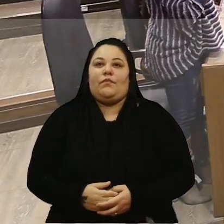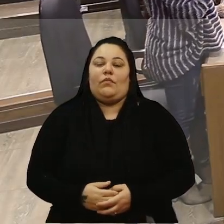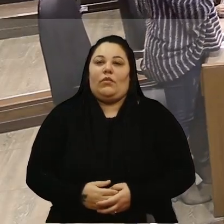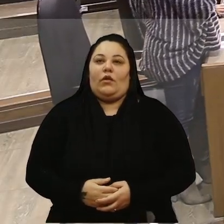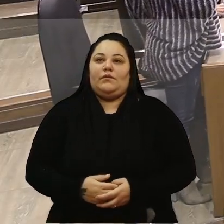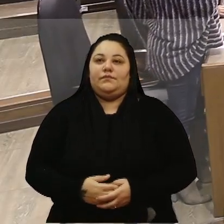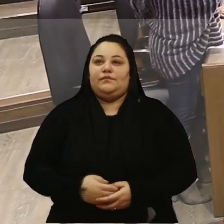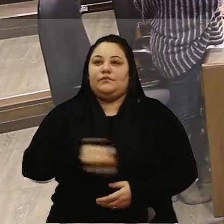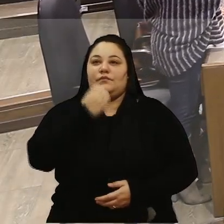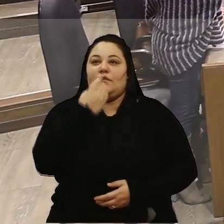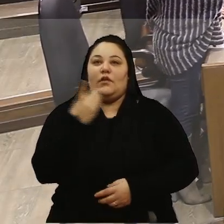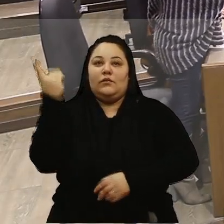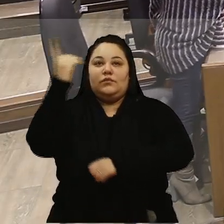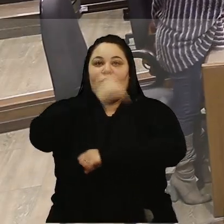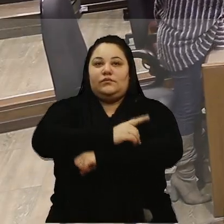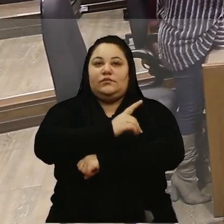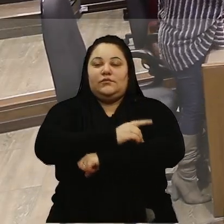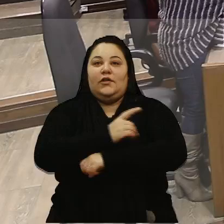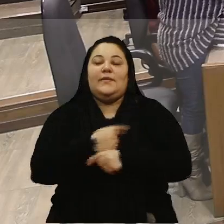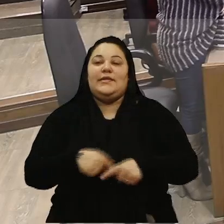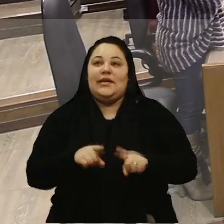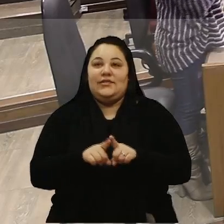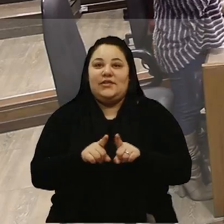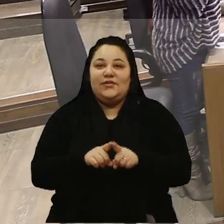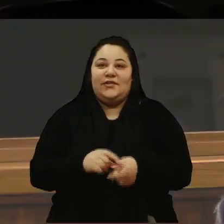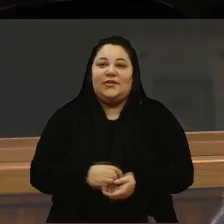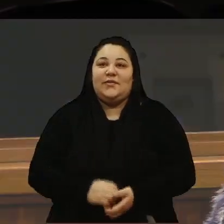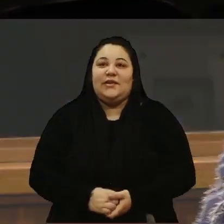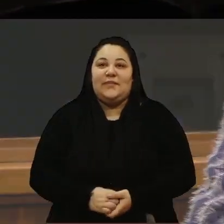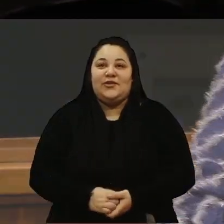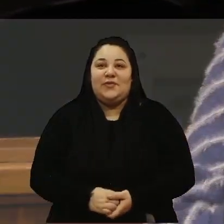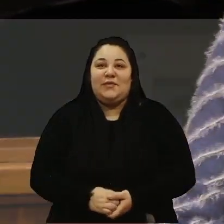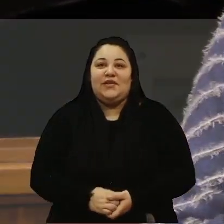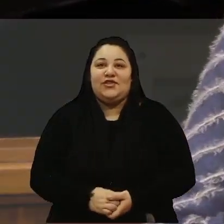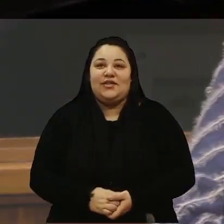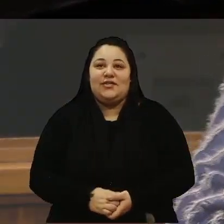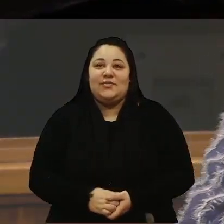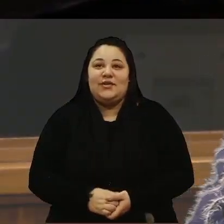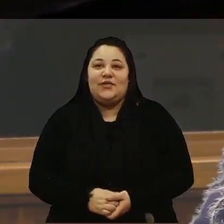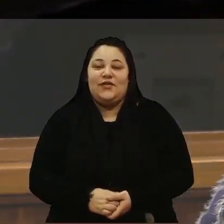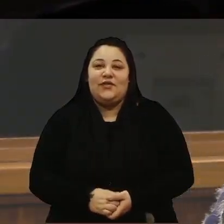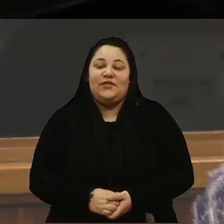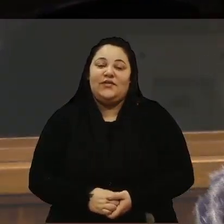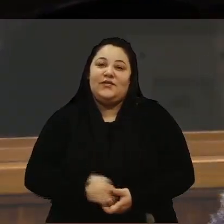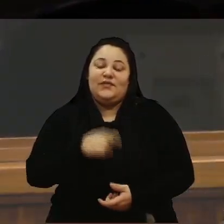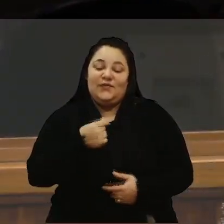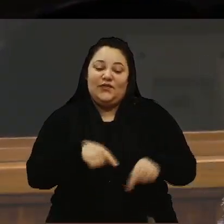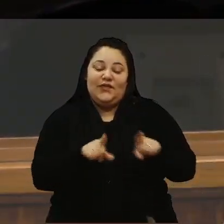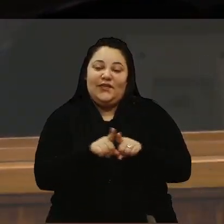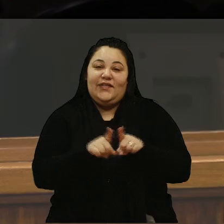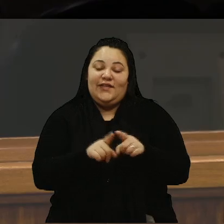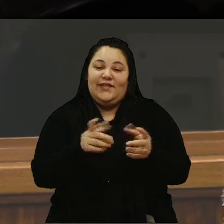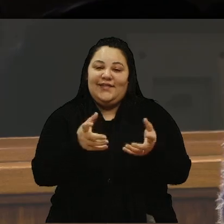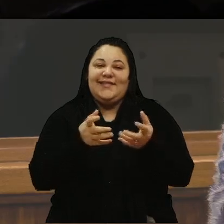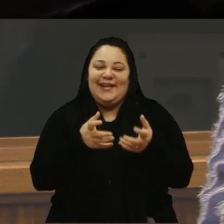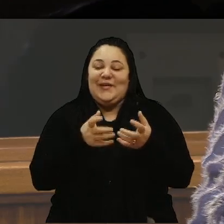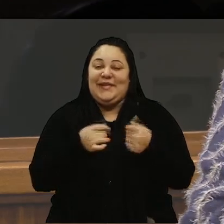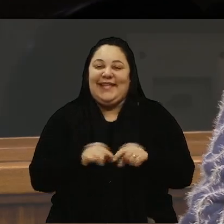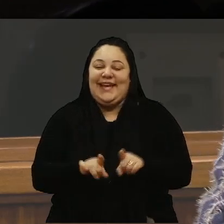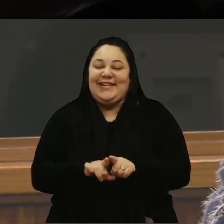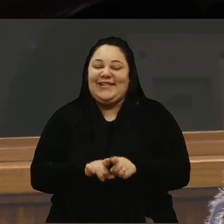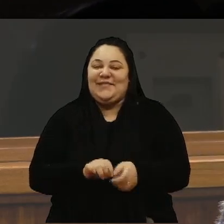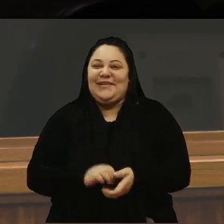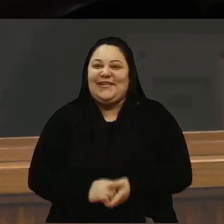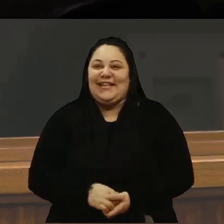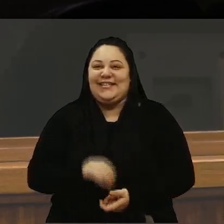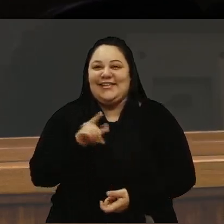Bom dia, quem nos acompanha. Bom dia aqui no plenário, em casa. Eu também quero me somar ao voto